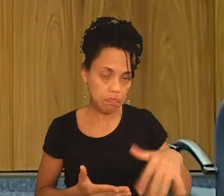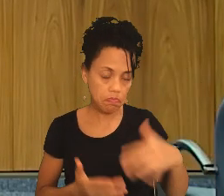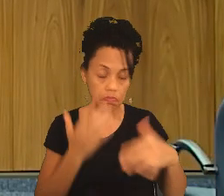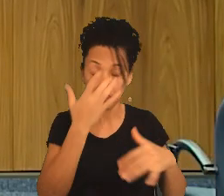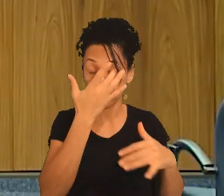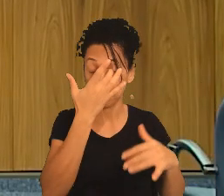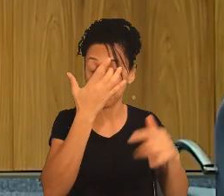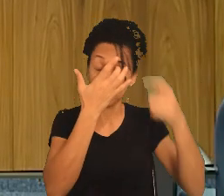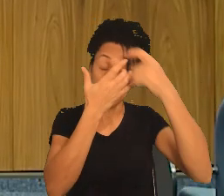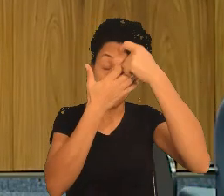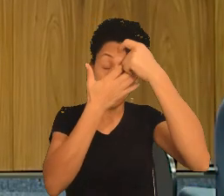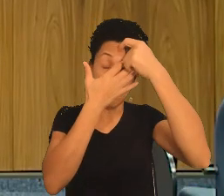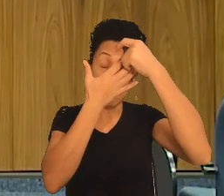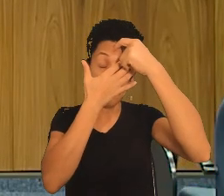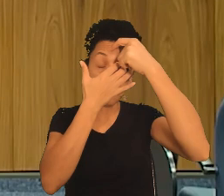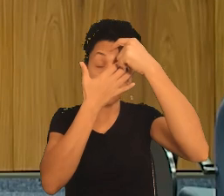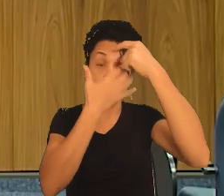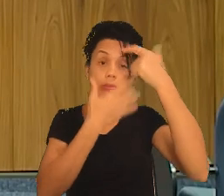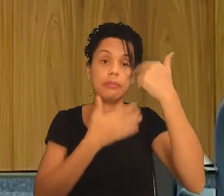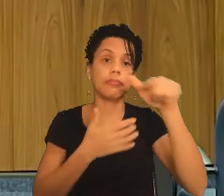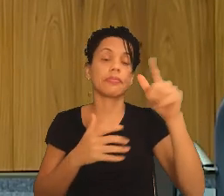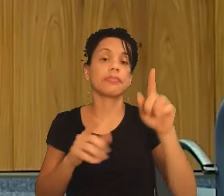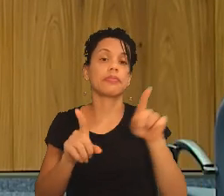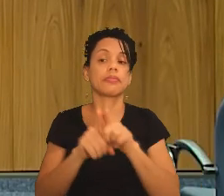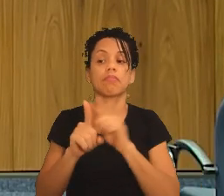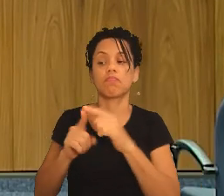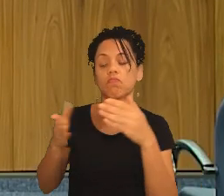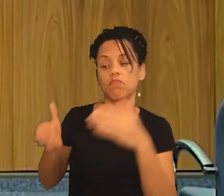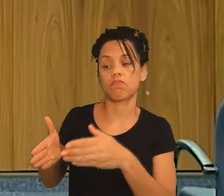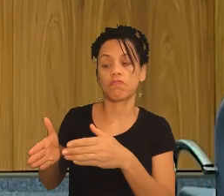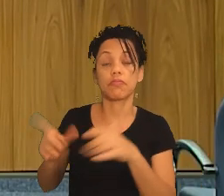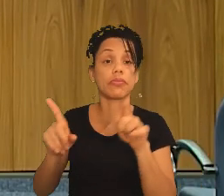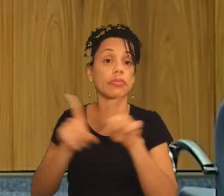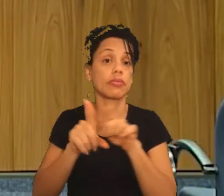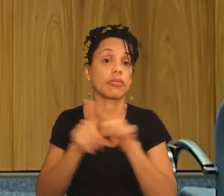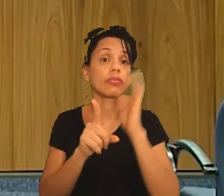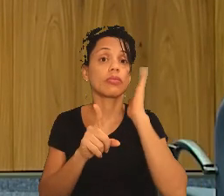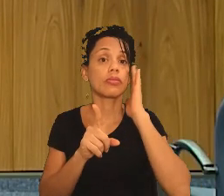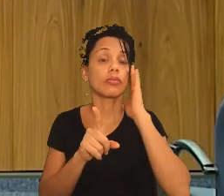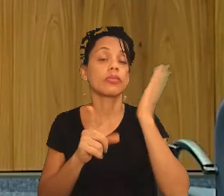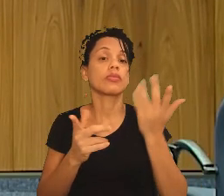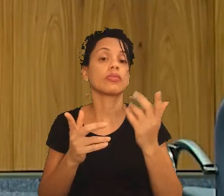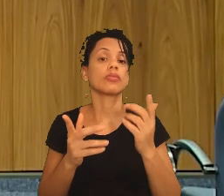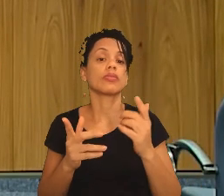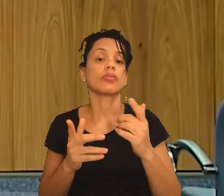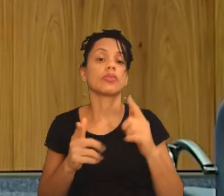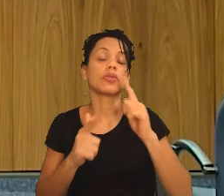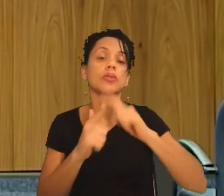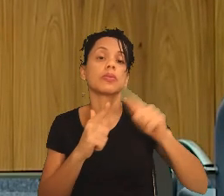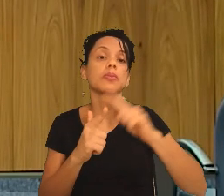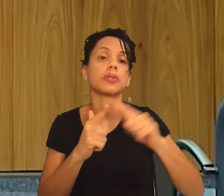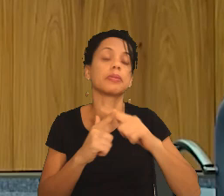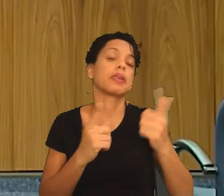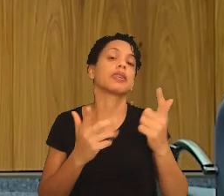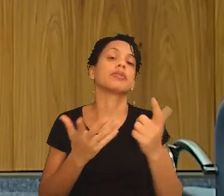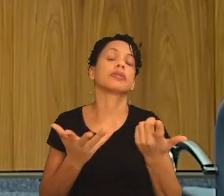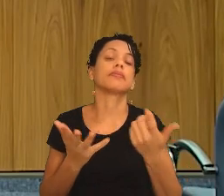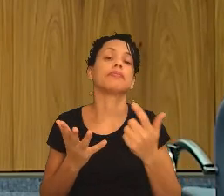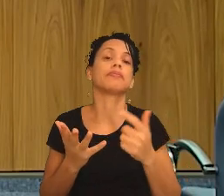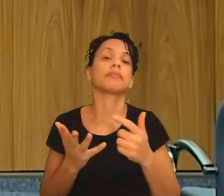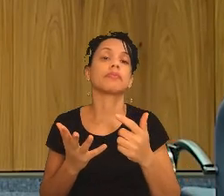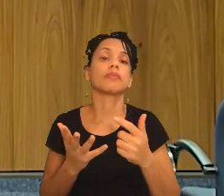né? A gente não está simplesmente com um olhar retrospectivo, né, e olhando para essas violações e